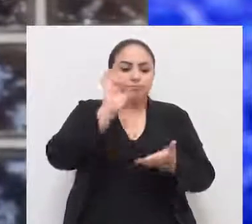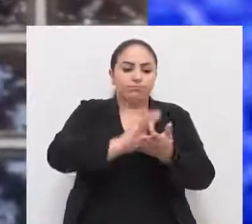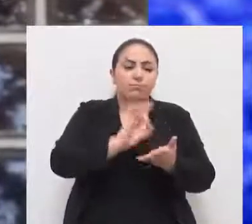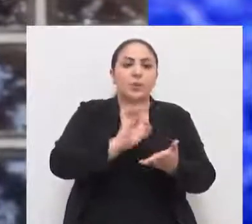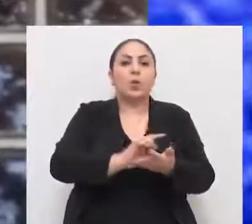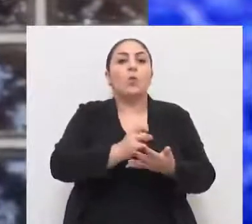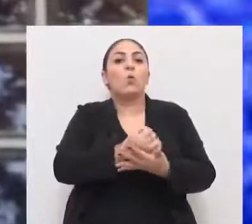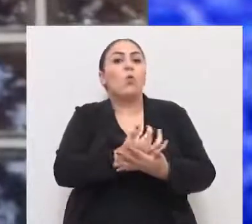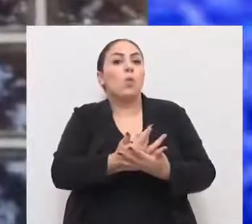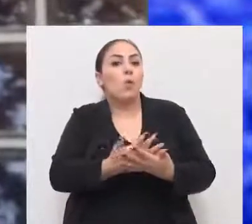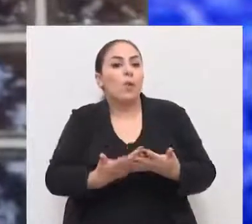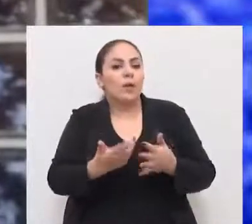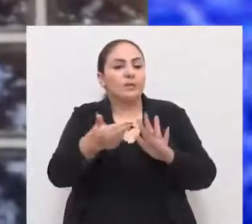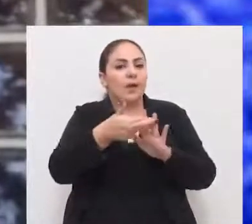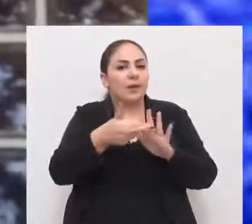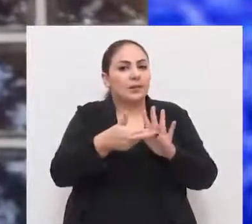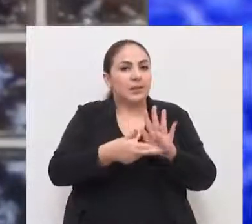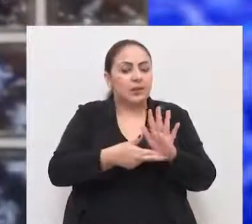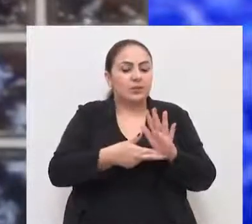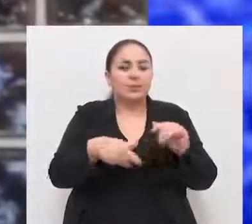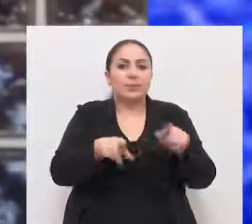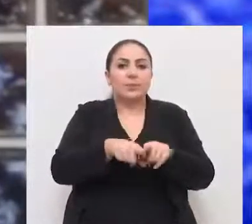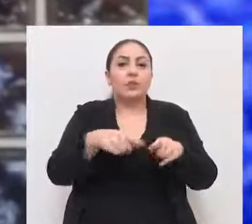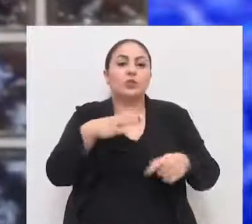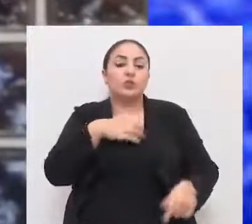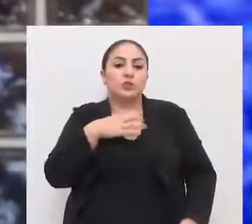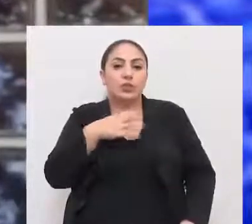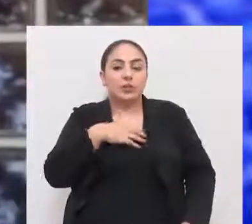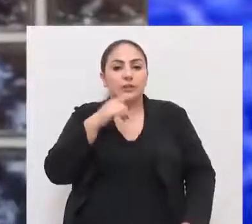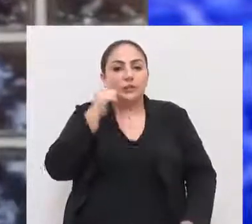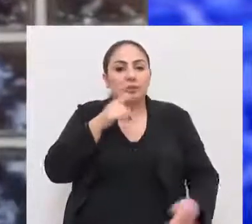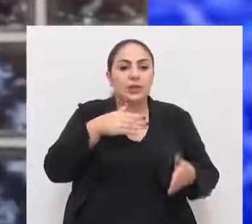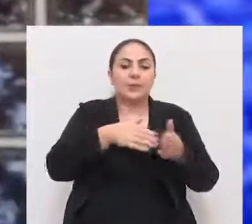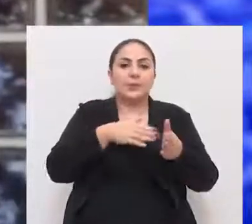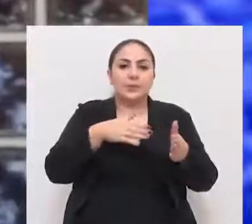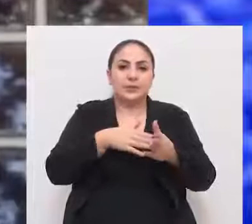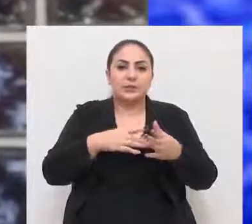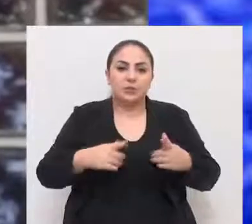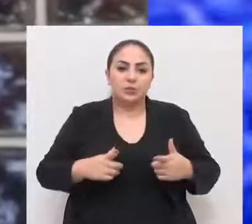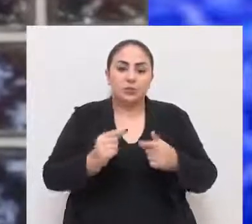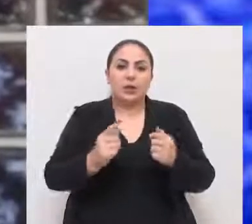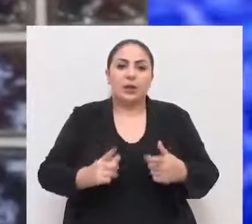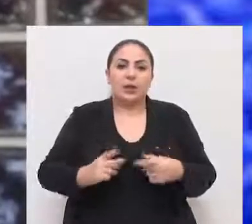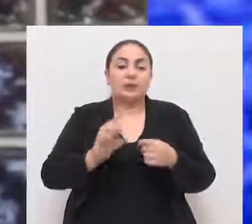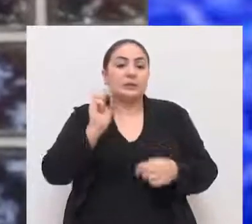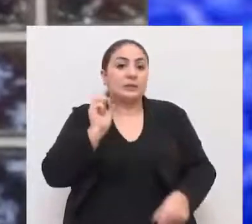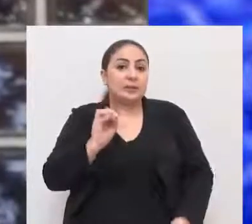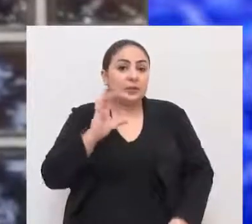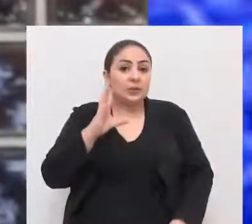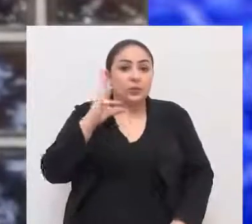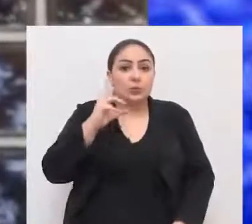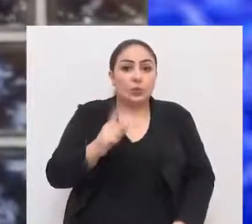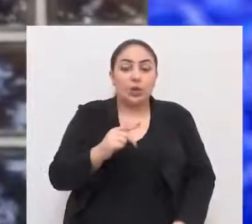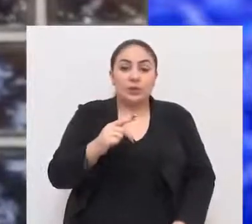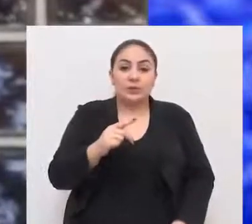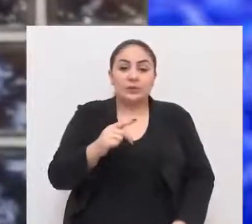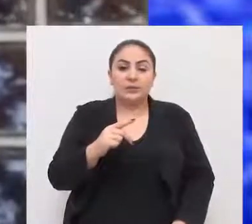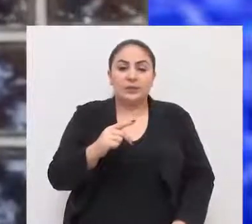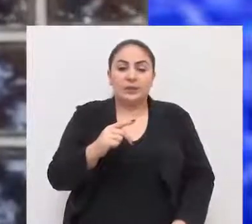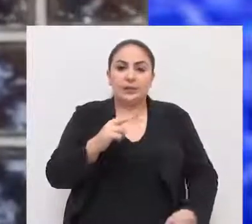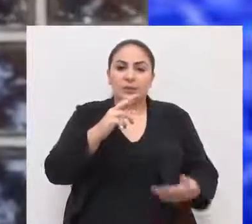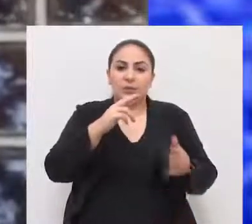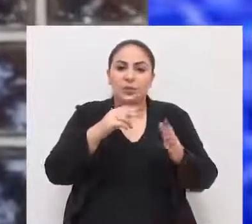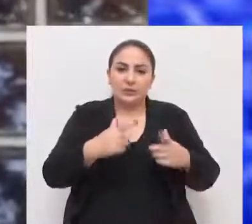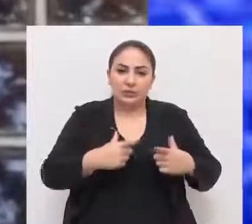definindo quais são os critérios e as formas de limitação das despesas caso todas as receitas